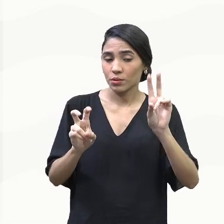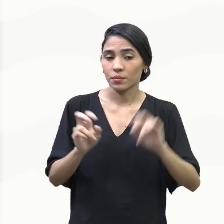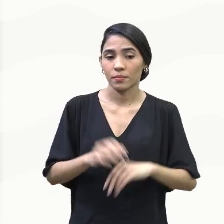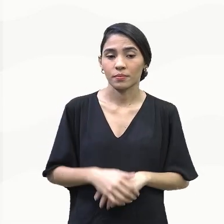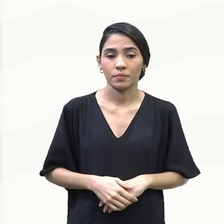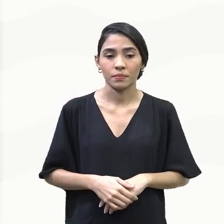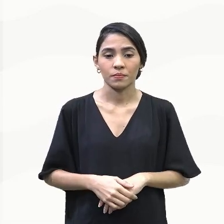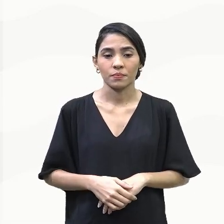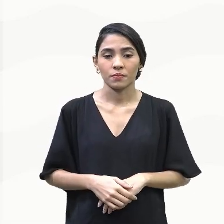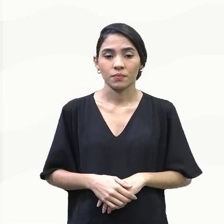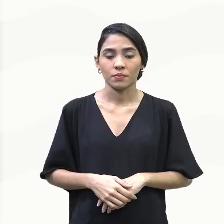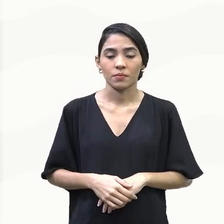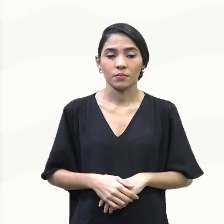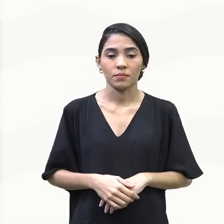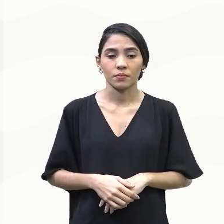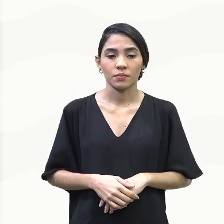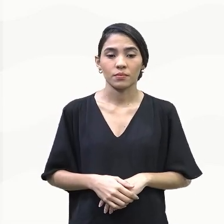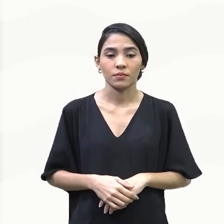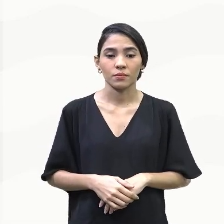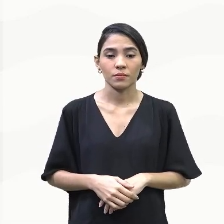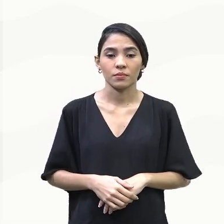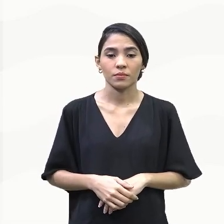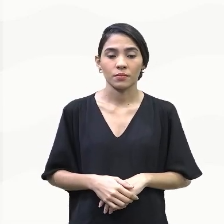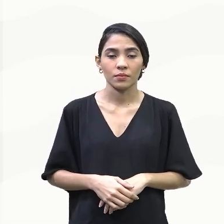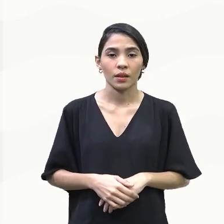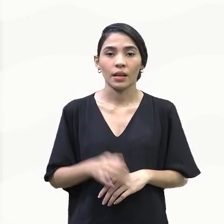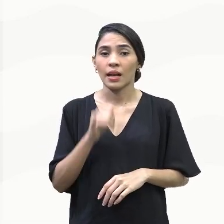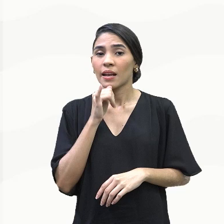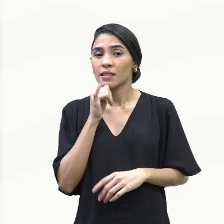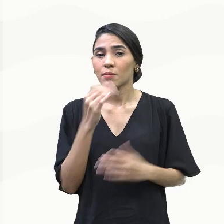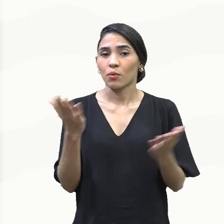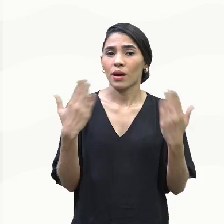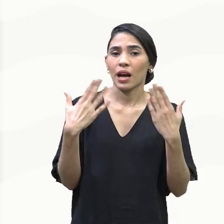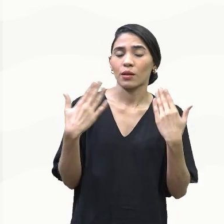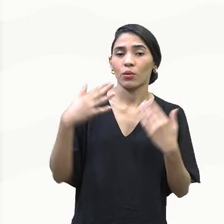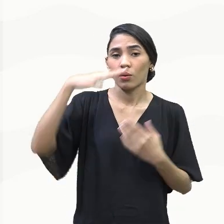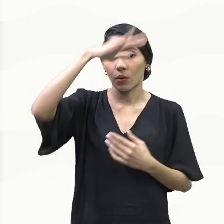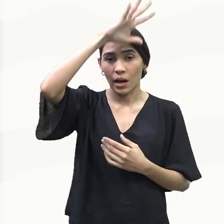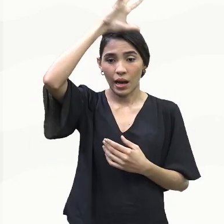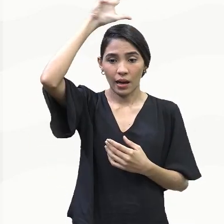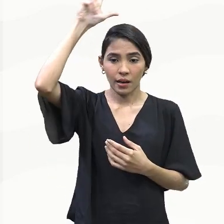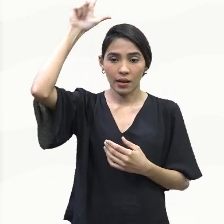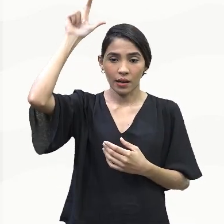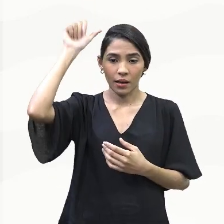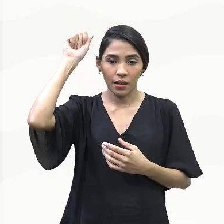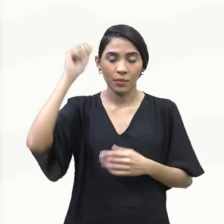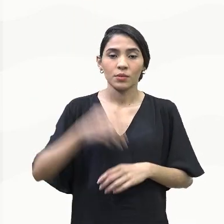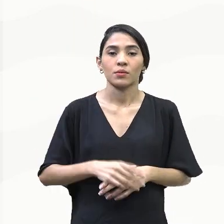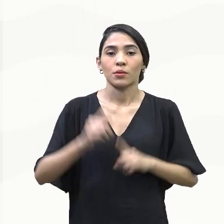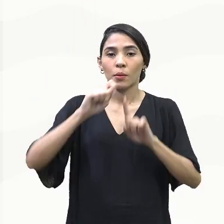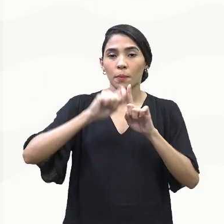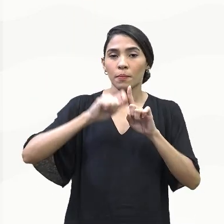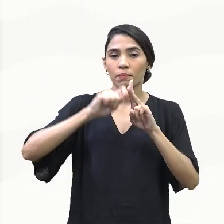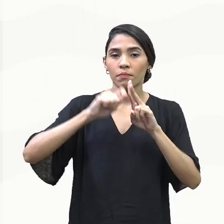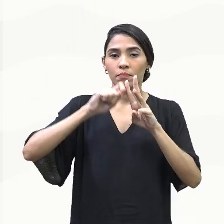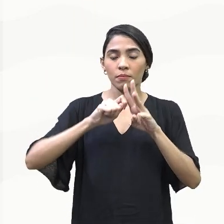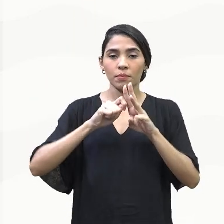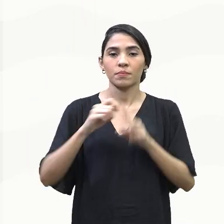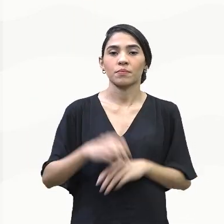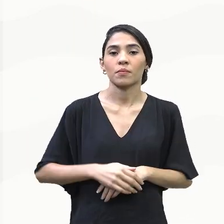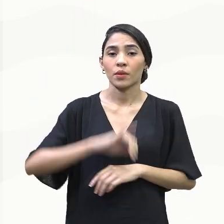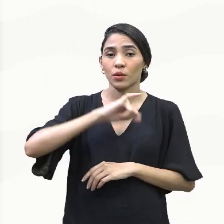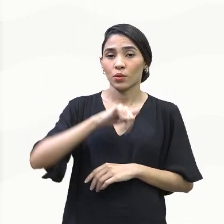ok? Sei lá, calor no Amazonas nos meses de